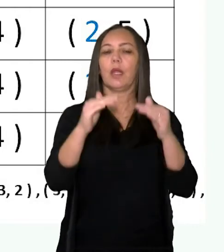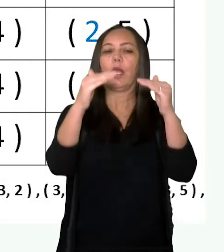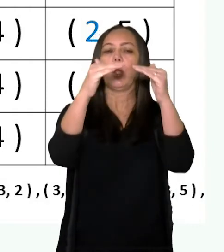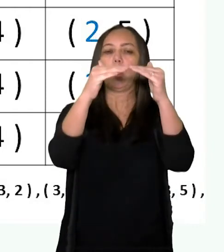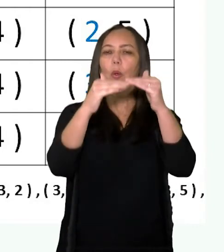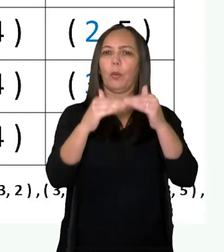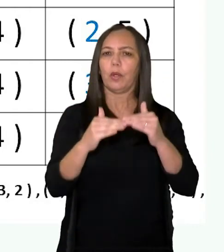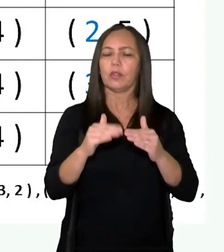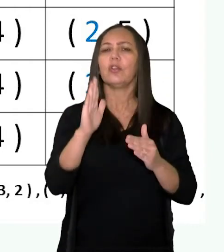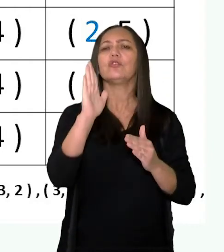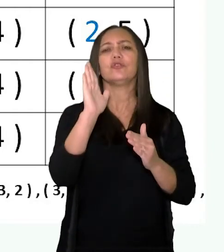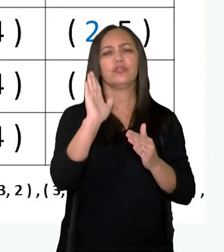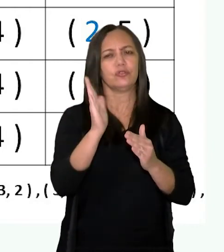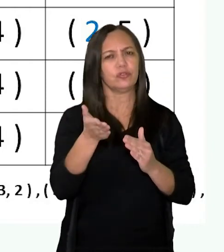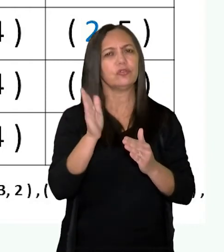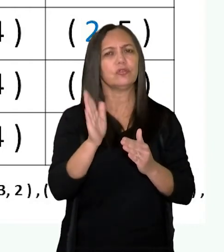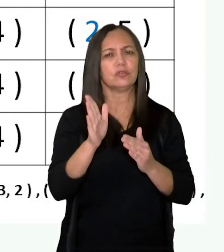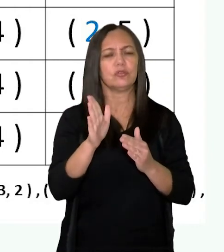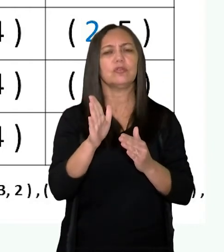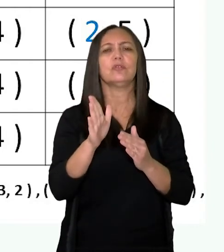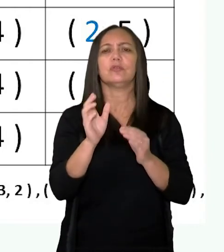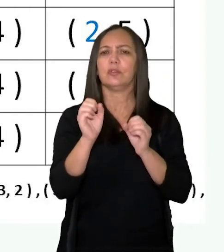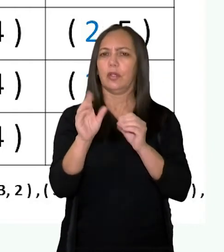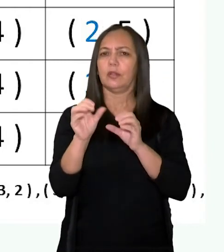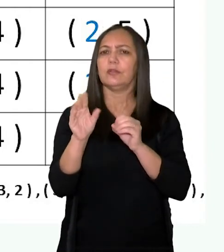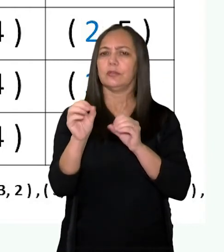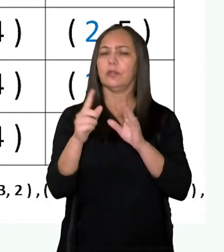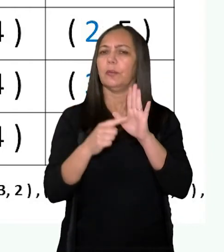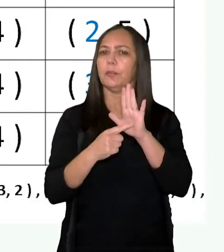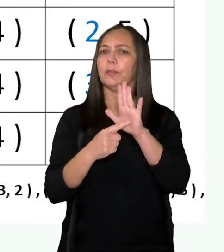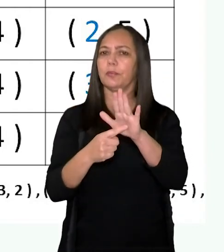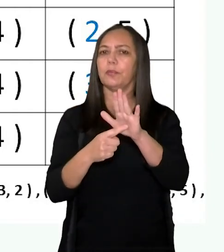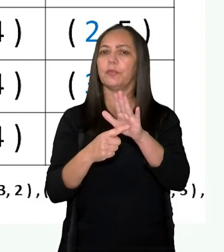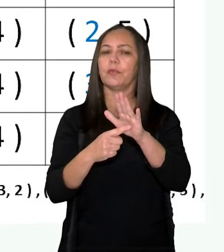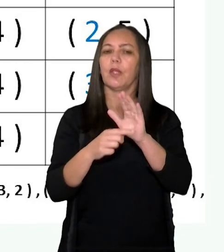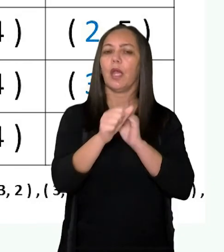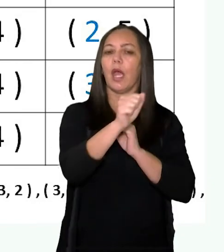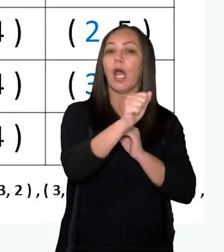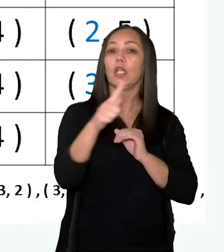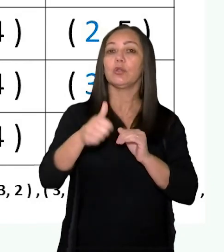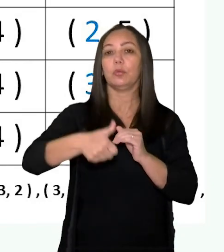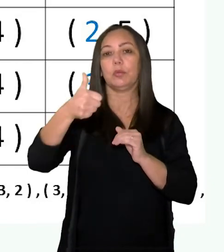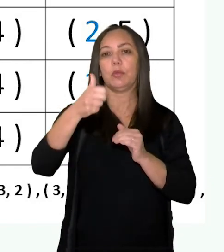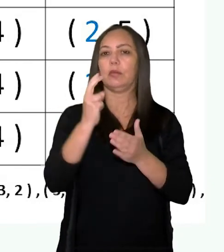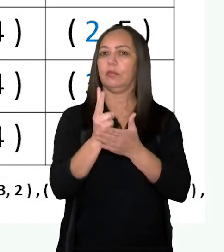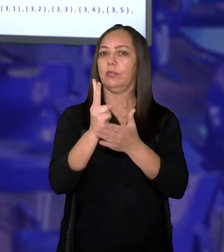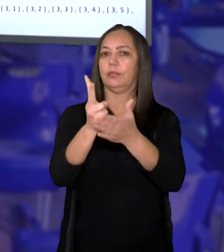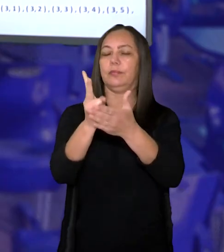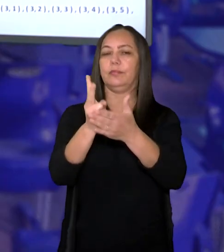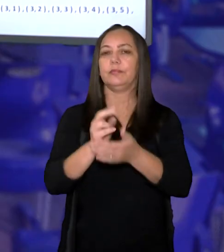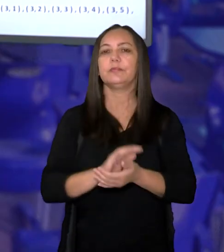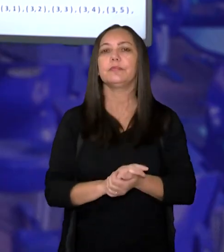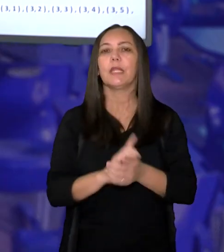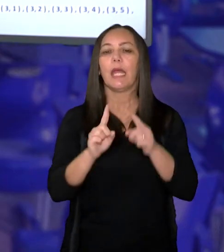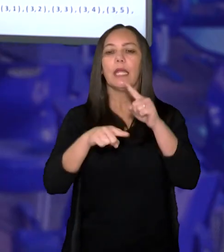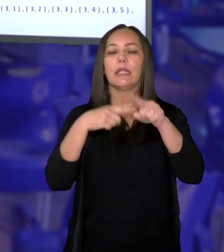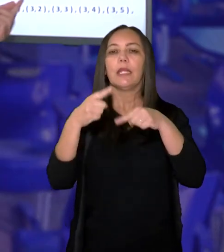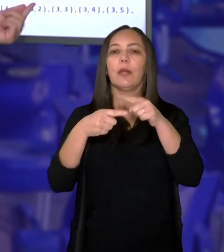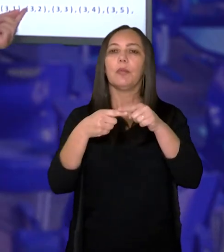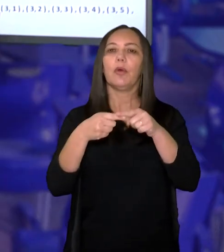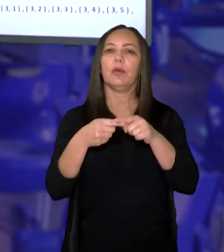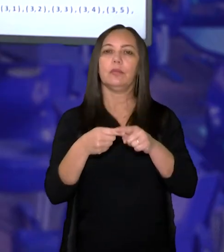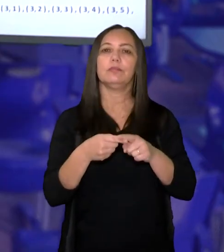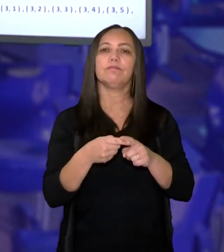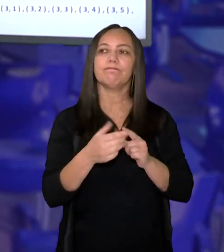aquela combinação que a gente já fez na tabela anterior, não é? O azul na frente e sempre. Aqui embaixo